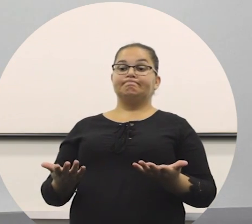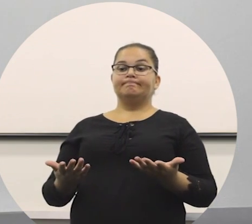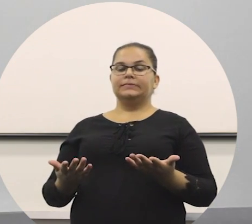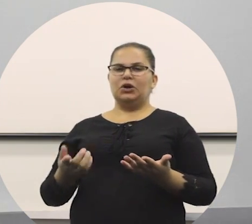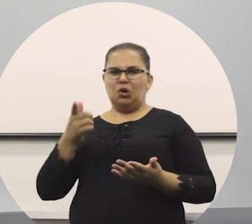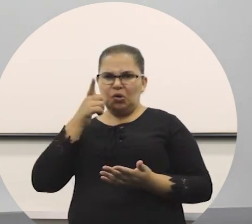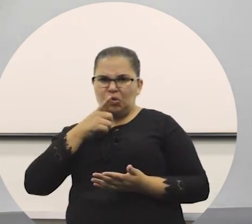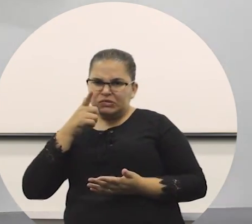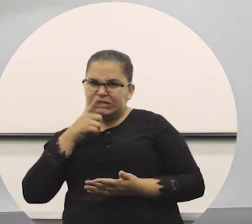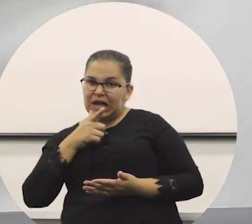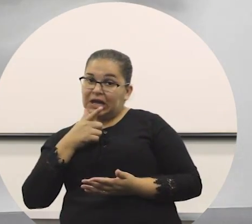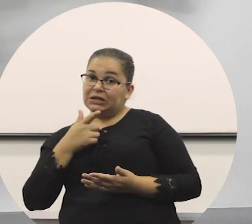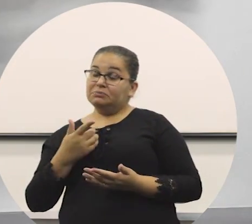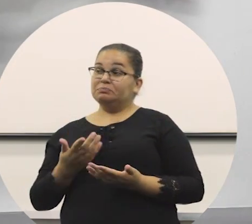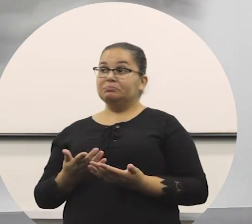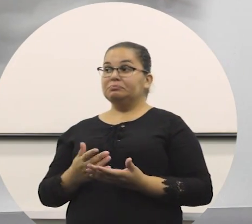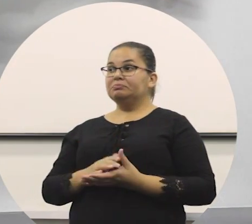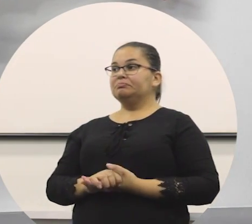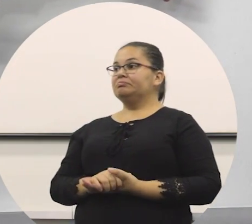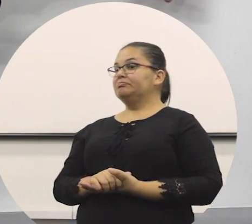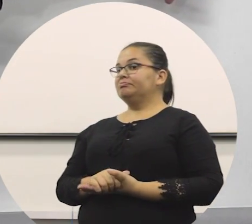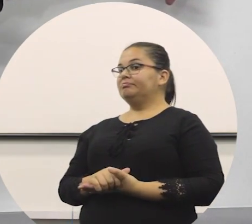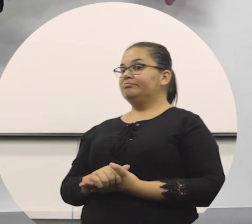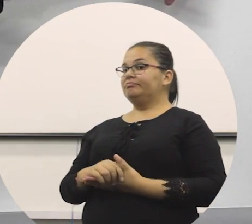Ele consegue acessar?